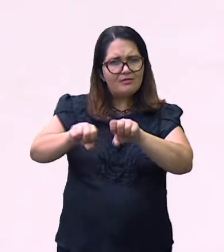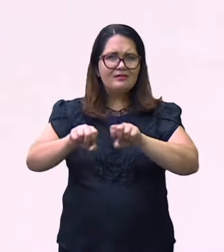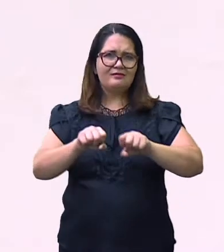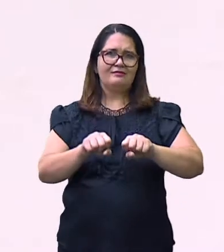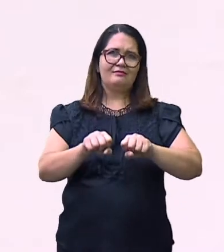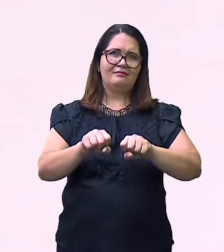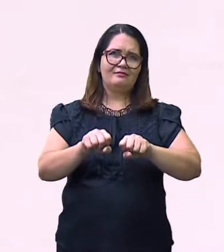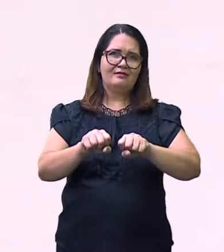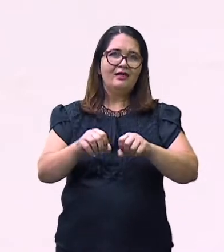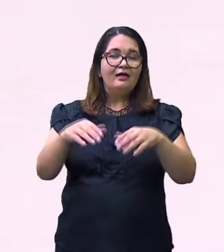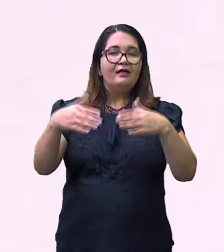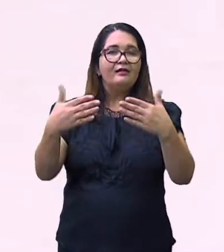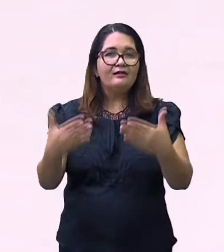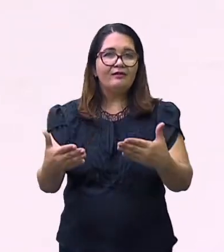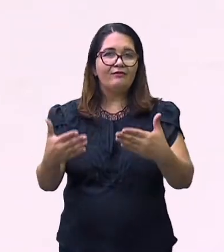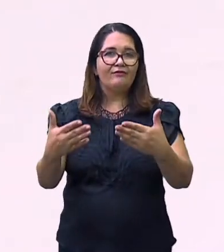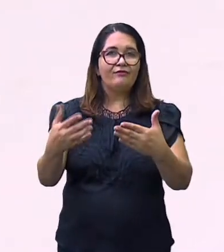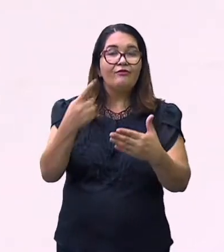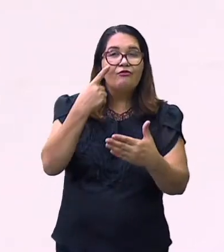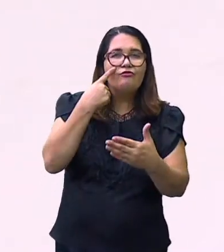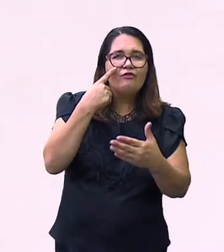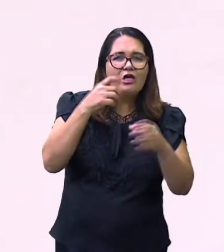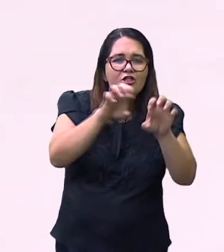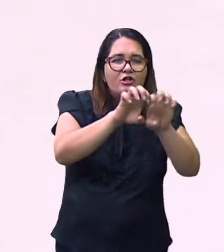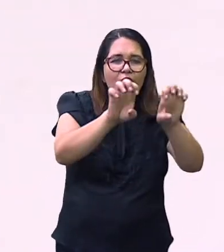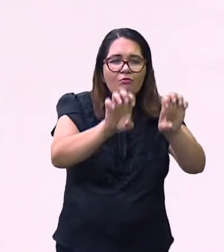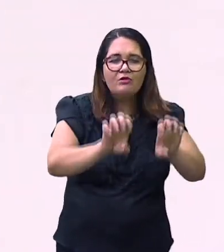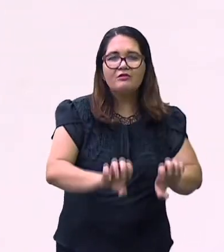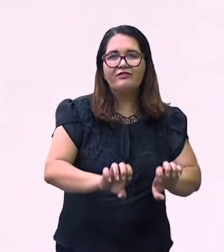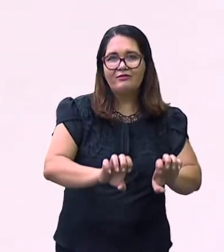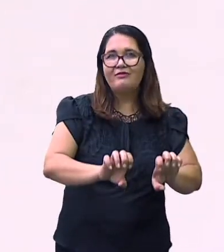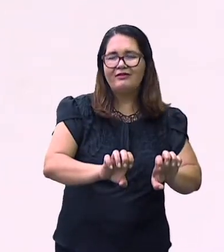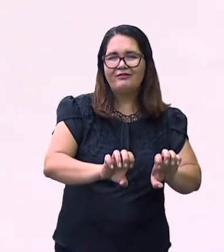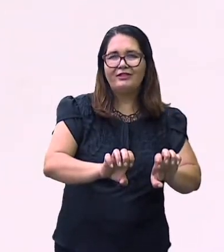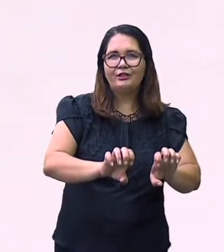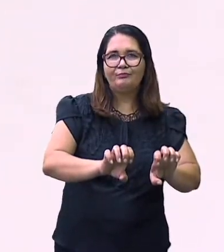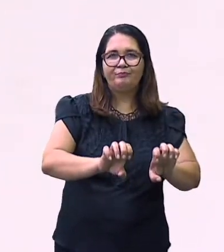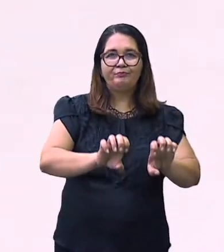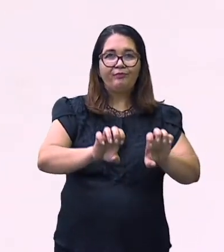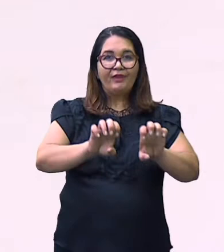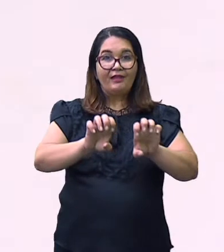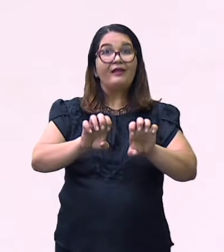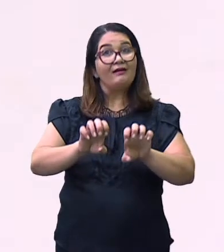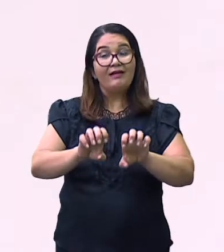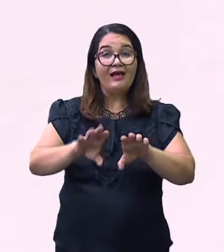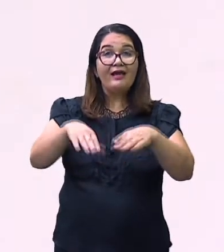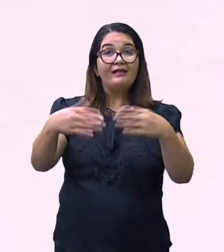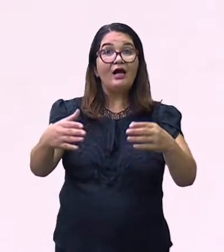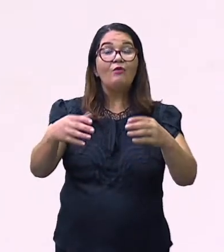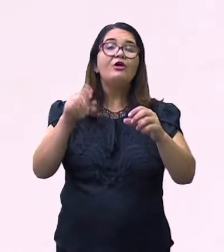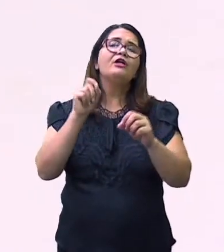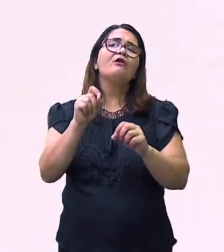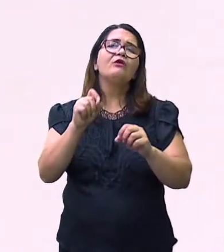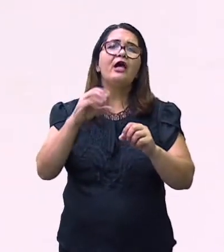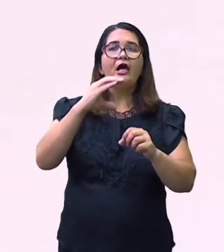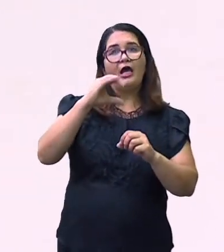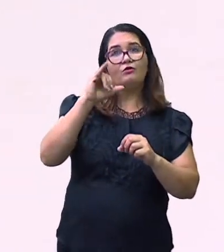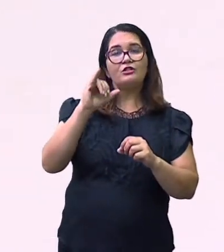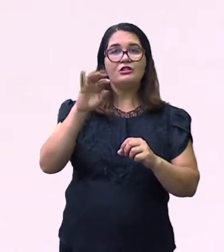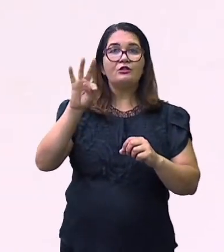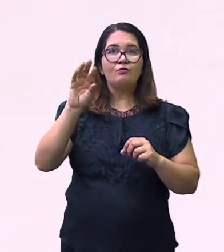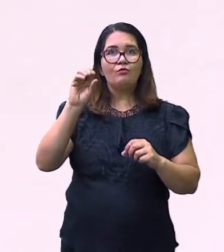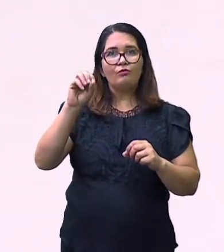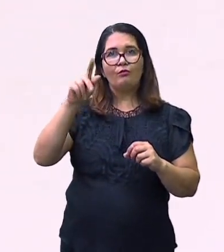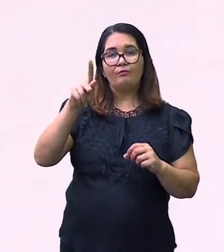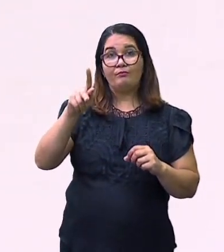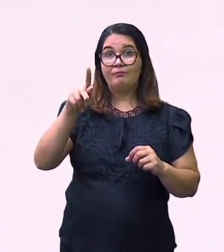maquete a parte do citoplasma da minha célula. Professora, eu posso usar